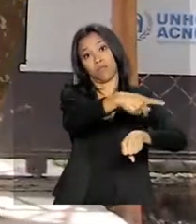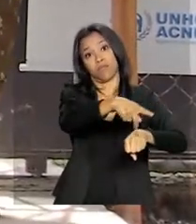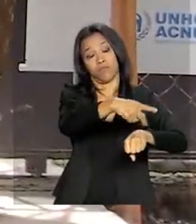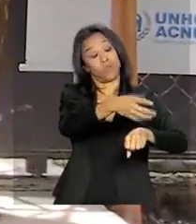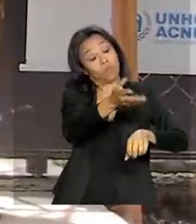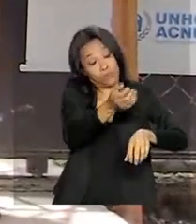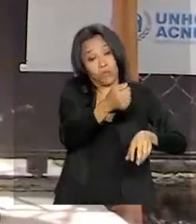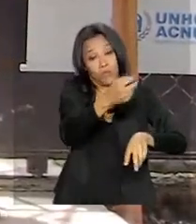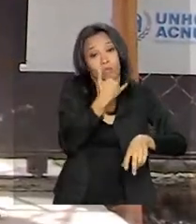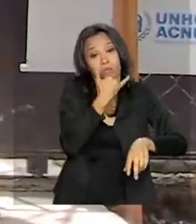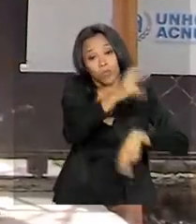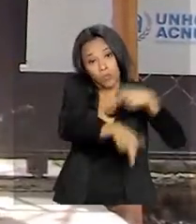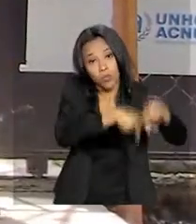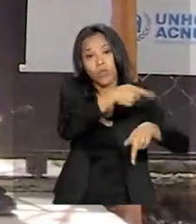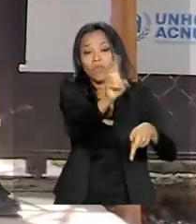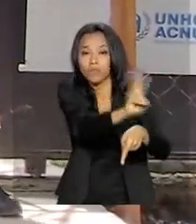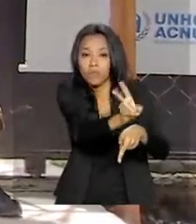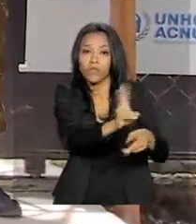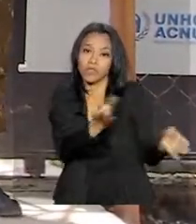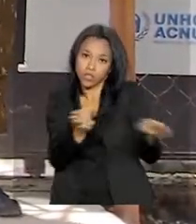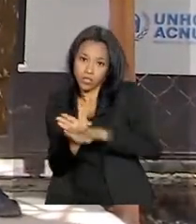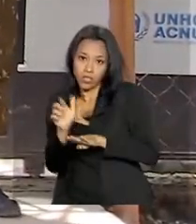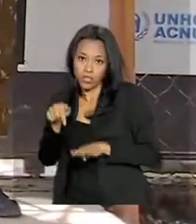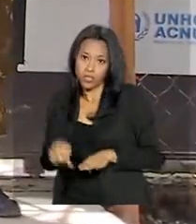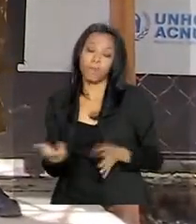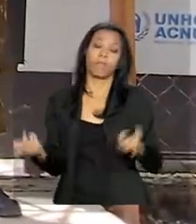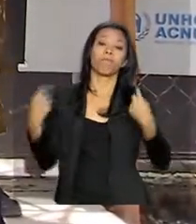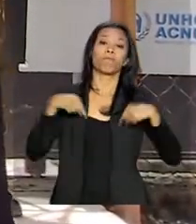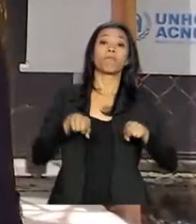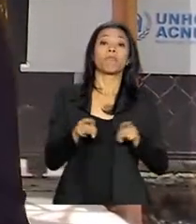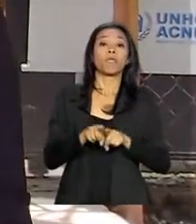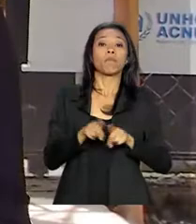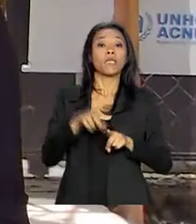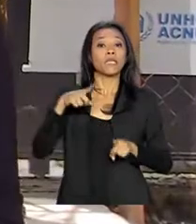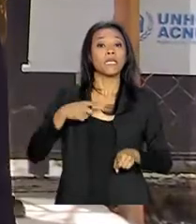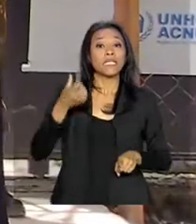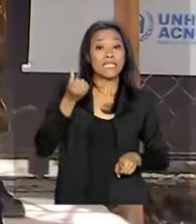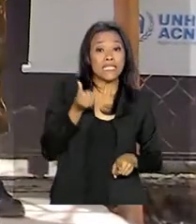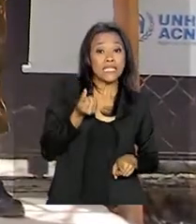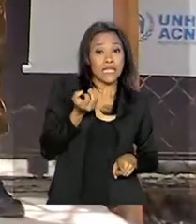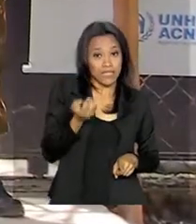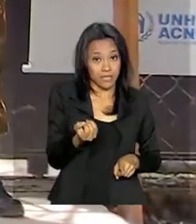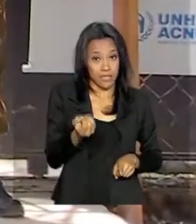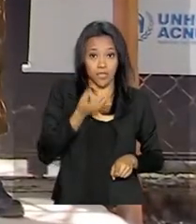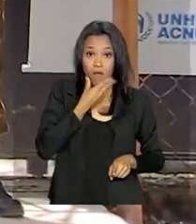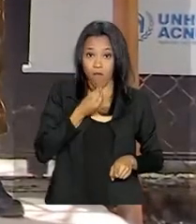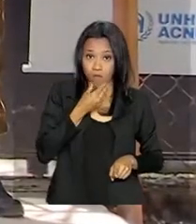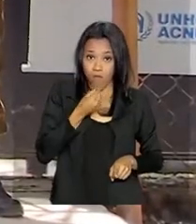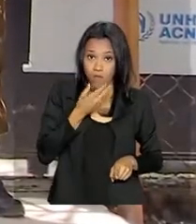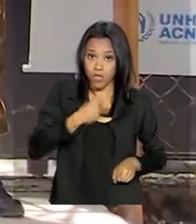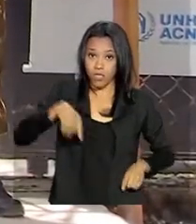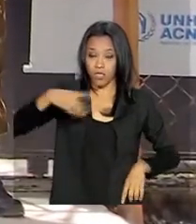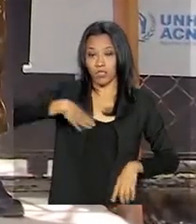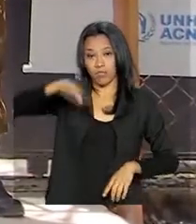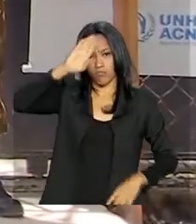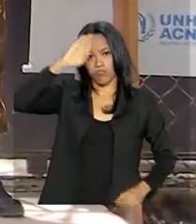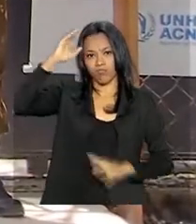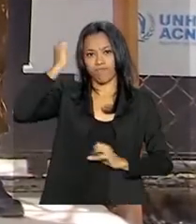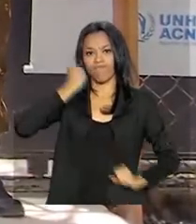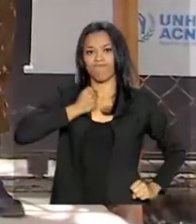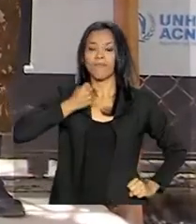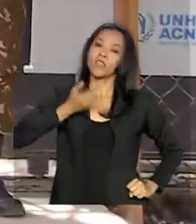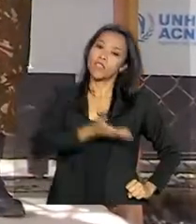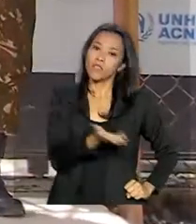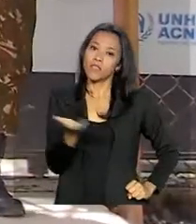uma informação, também já estão aqui em Pacaraima os 60 homens da Força Nacional de Segurança que saíram